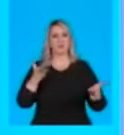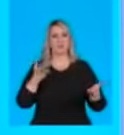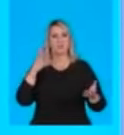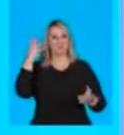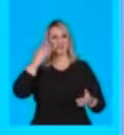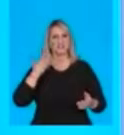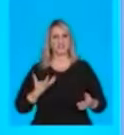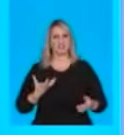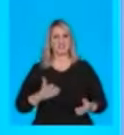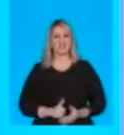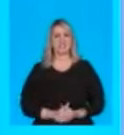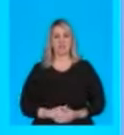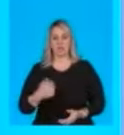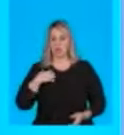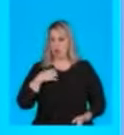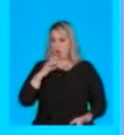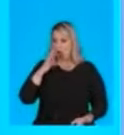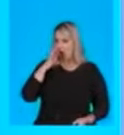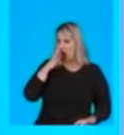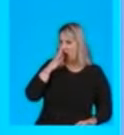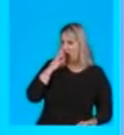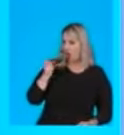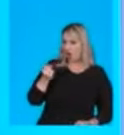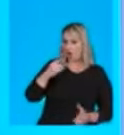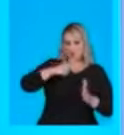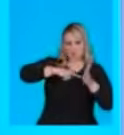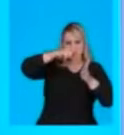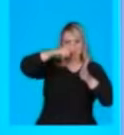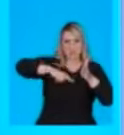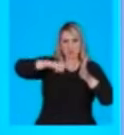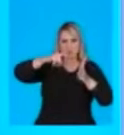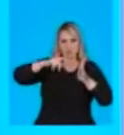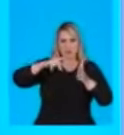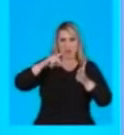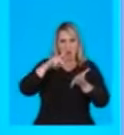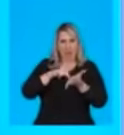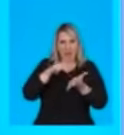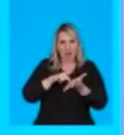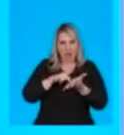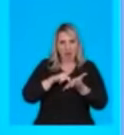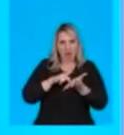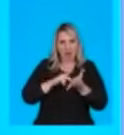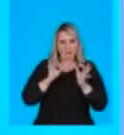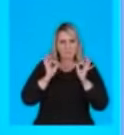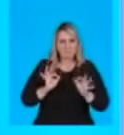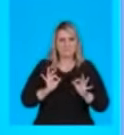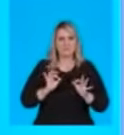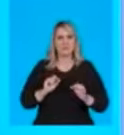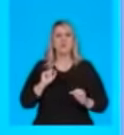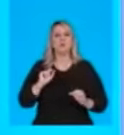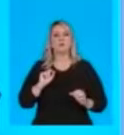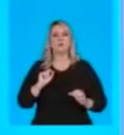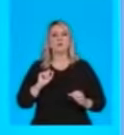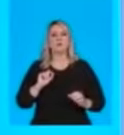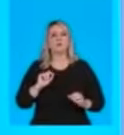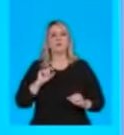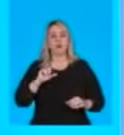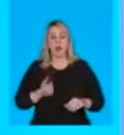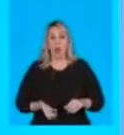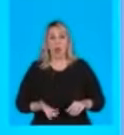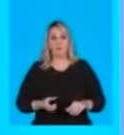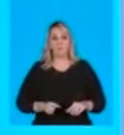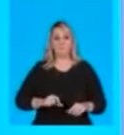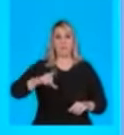Jandira Eu fiquei impressionado com os números da prefeitura mas do mundo real não da fantasia que mostra o seguinte nós tivemos um